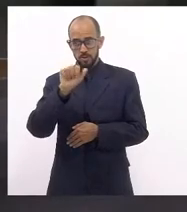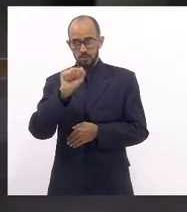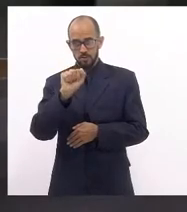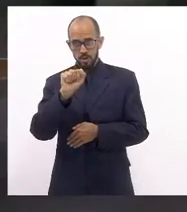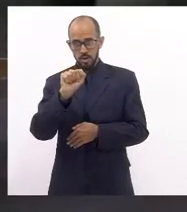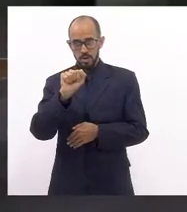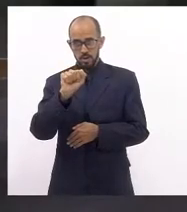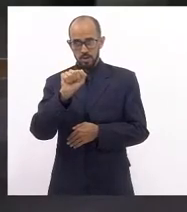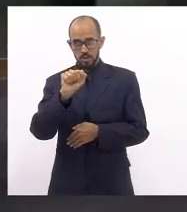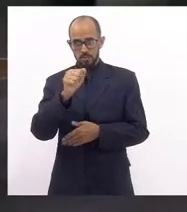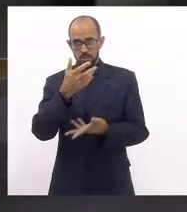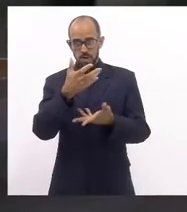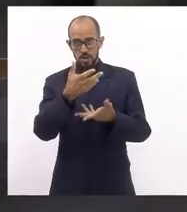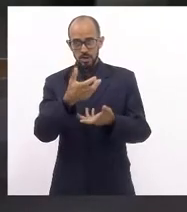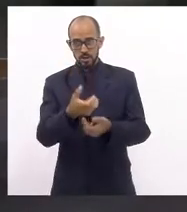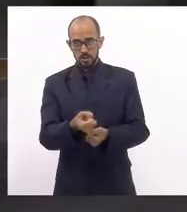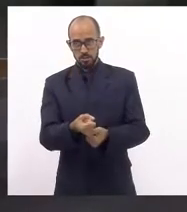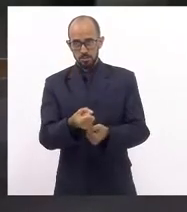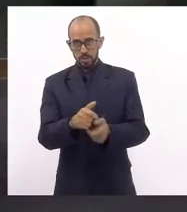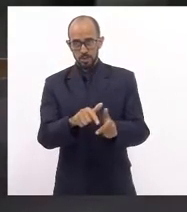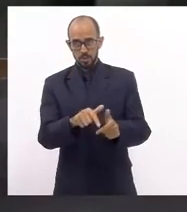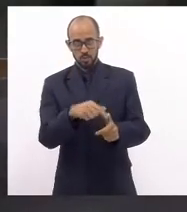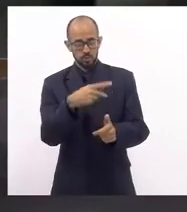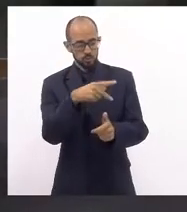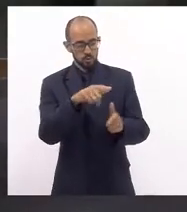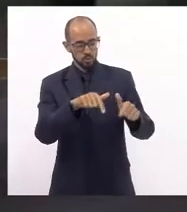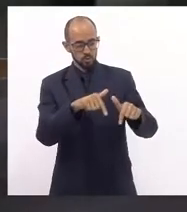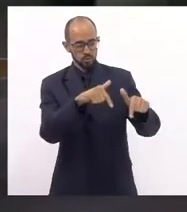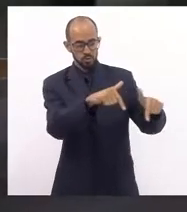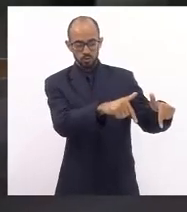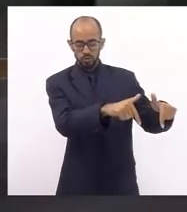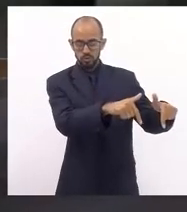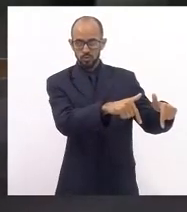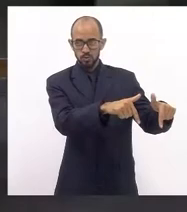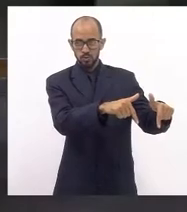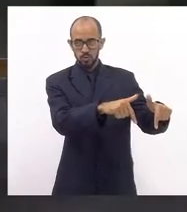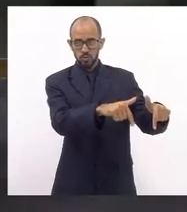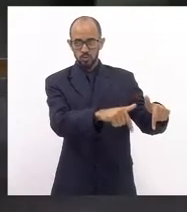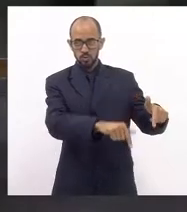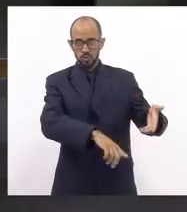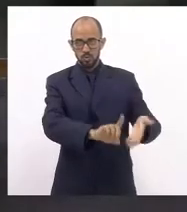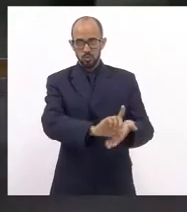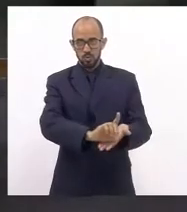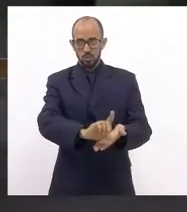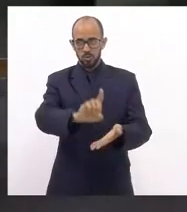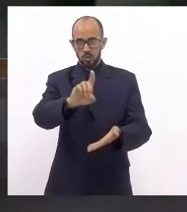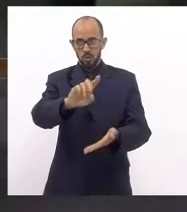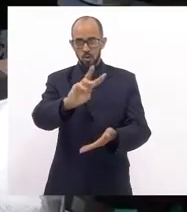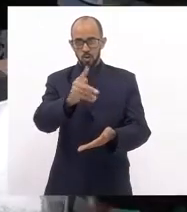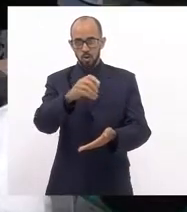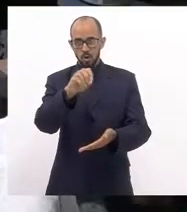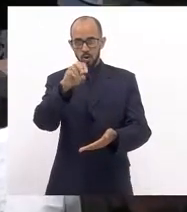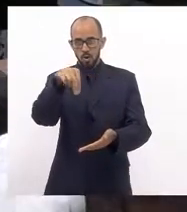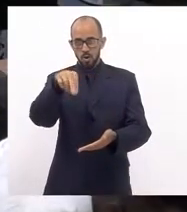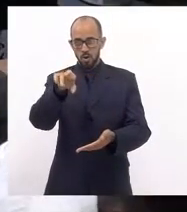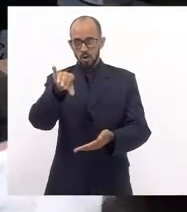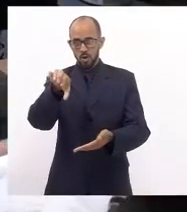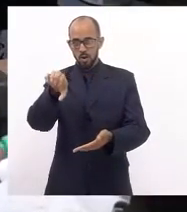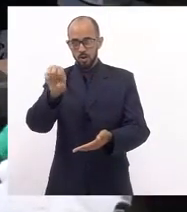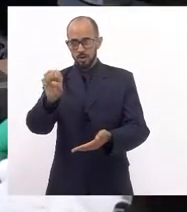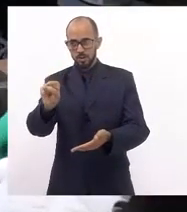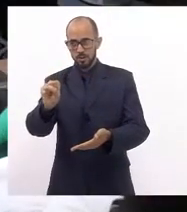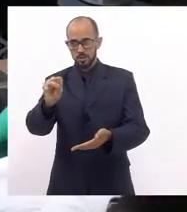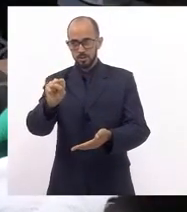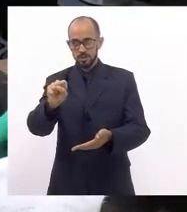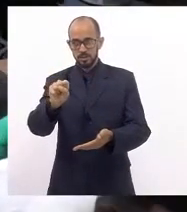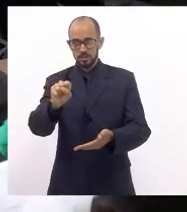moça, para receber o seu título, doutor honoris causa, da mão da nossa